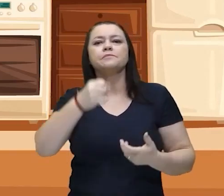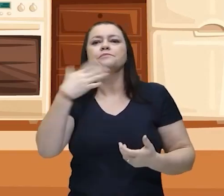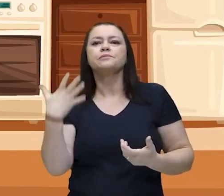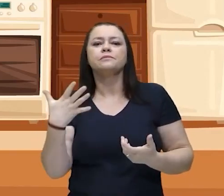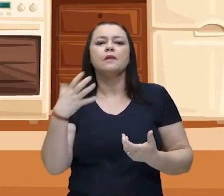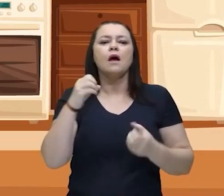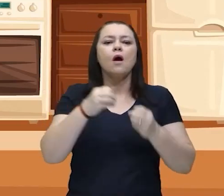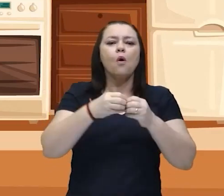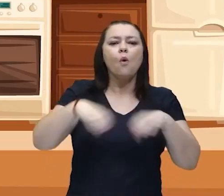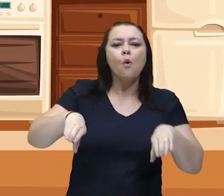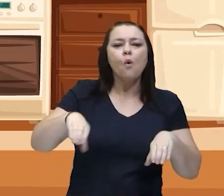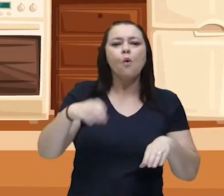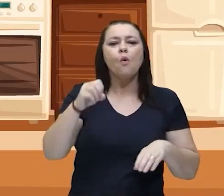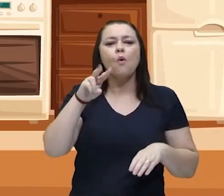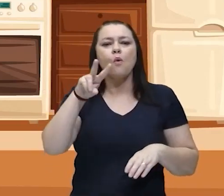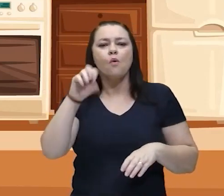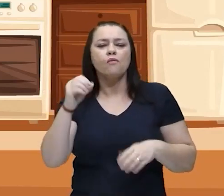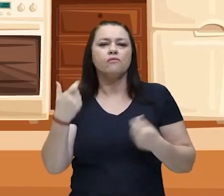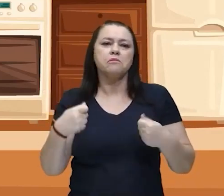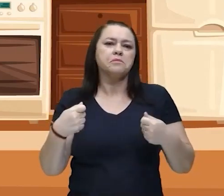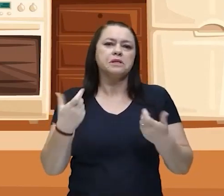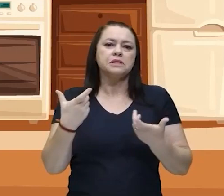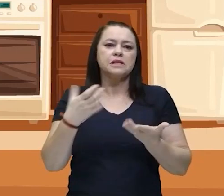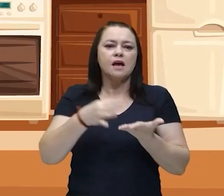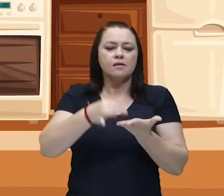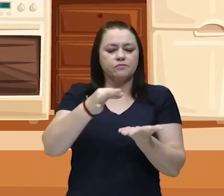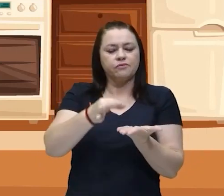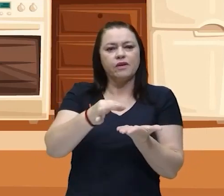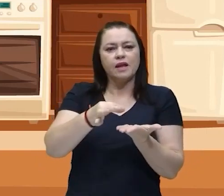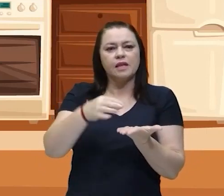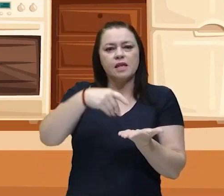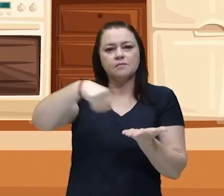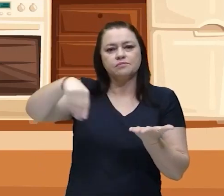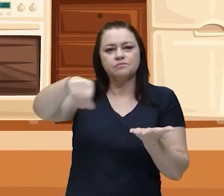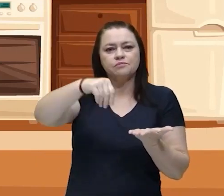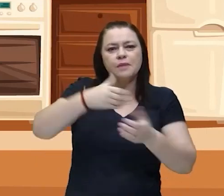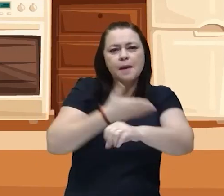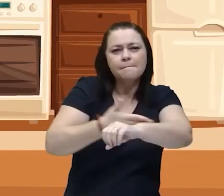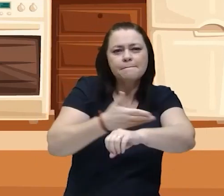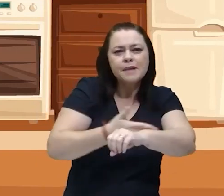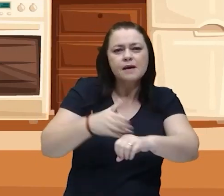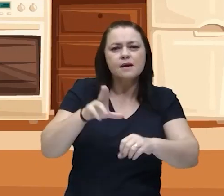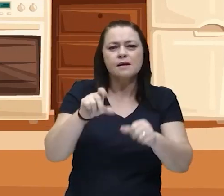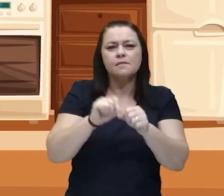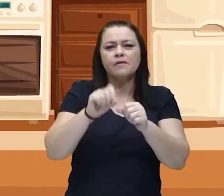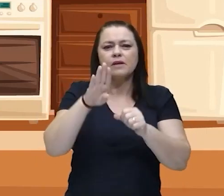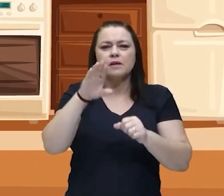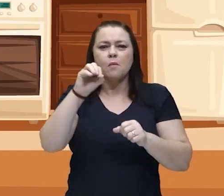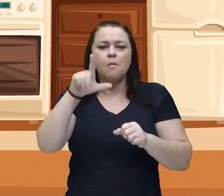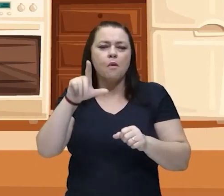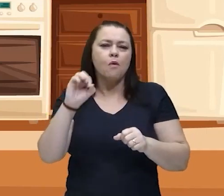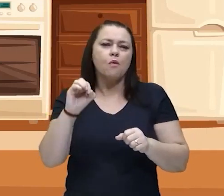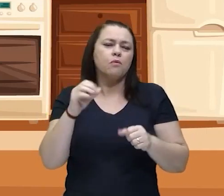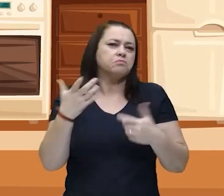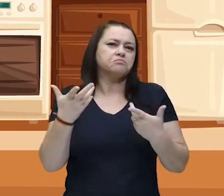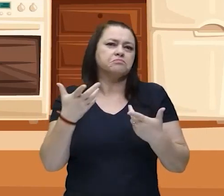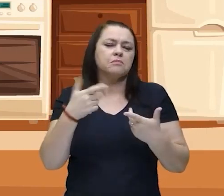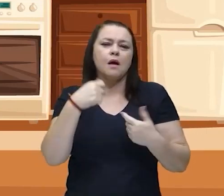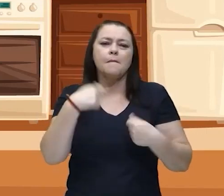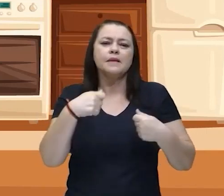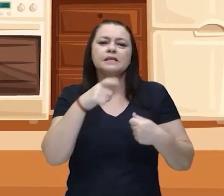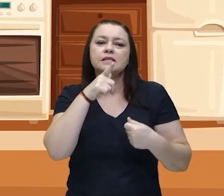farinha para fazer um bolo, eu vou usar 250 gramas no copo de algum líquido, de algum sólido. Então, tudo isso aí